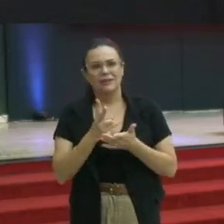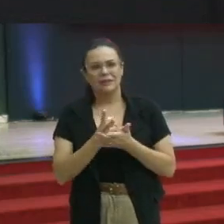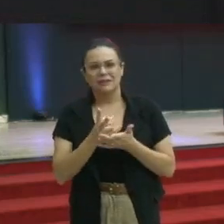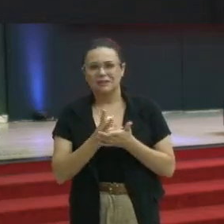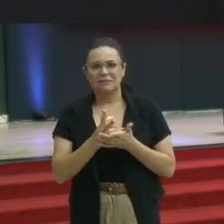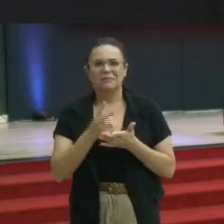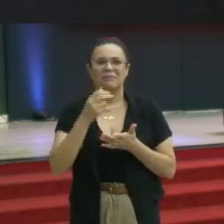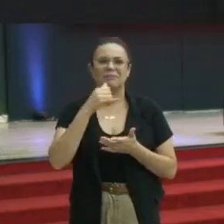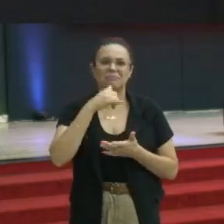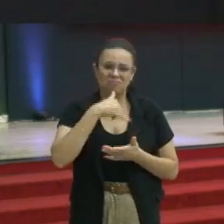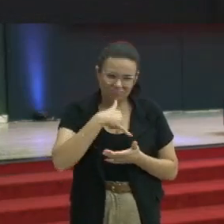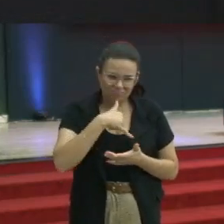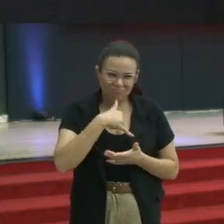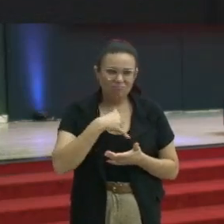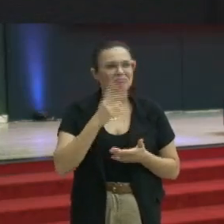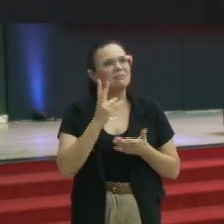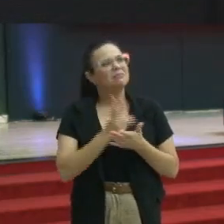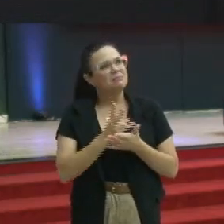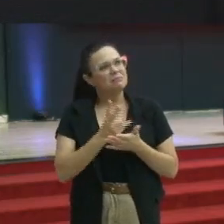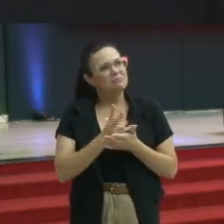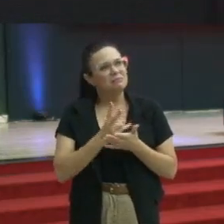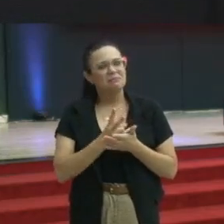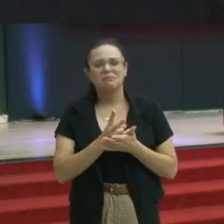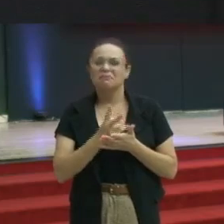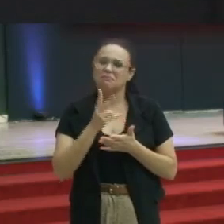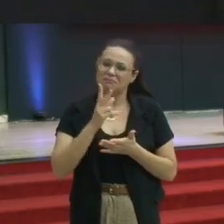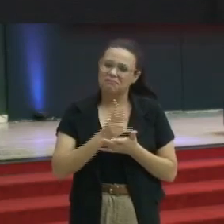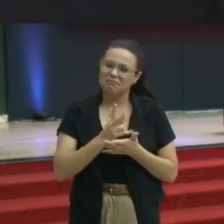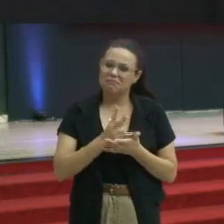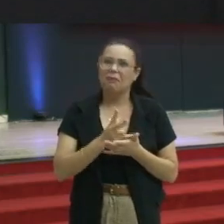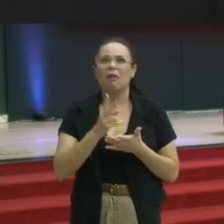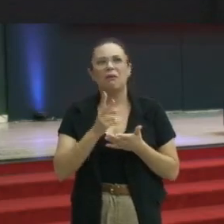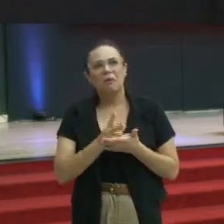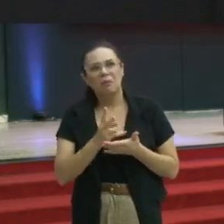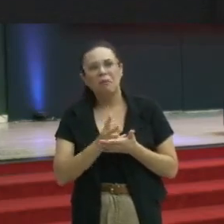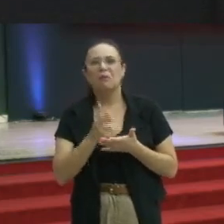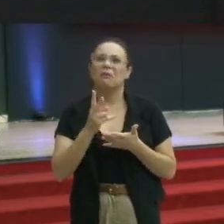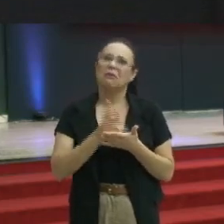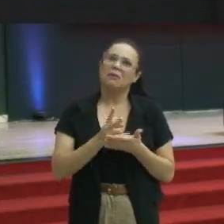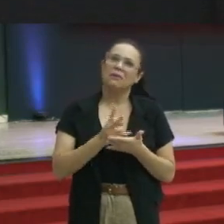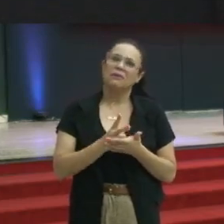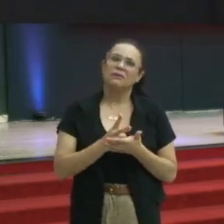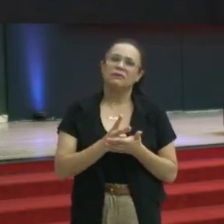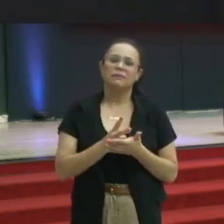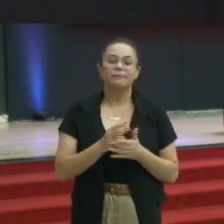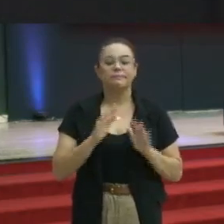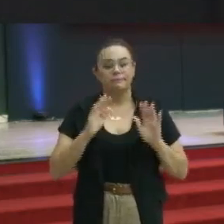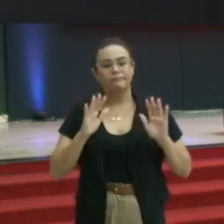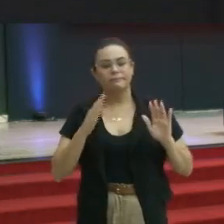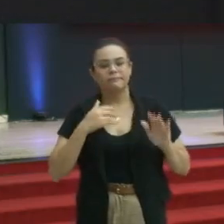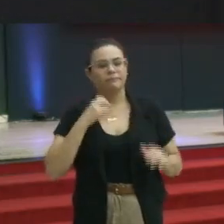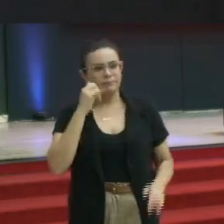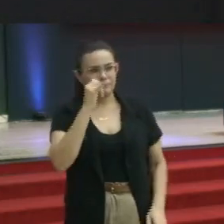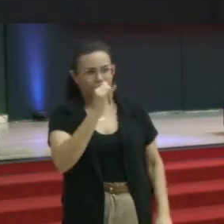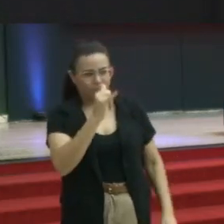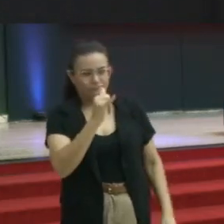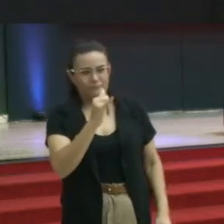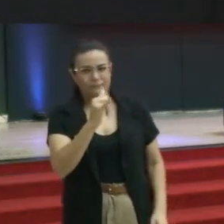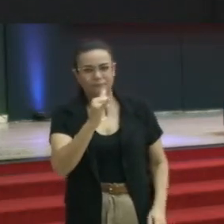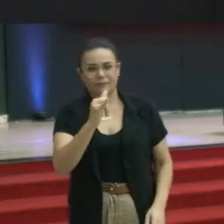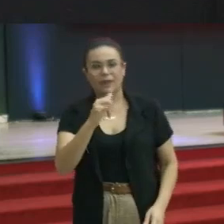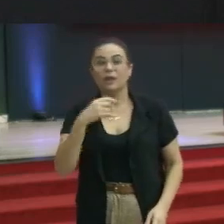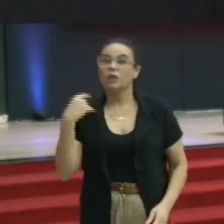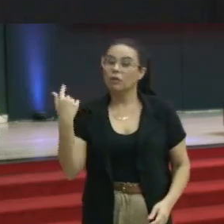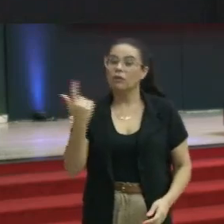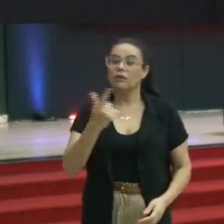amargo, estou sempre assim, estou sempre desse jeito. Deixe-me dizer uma coisa a você, queridos. Nós